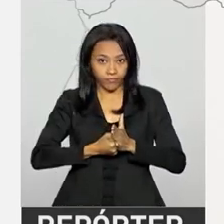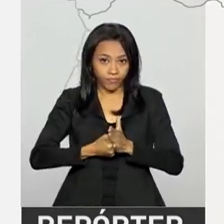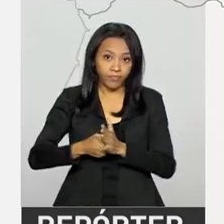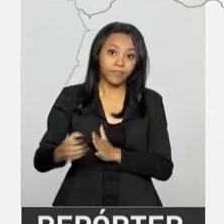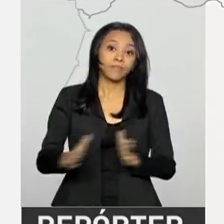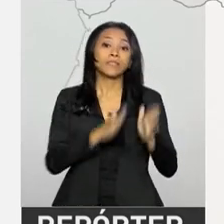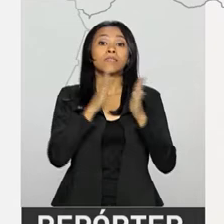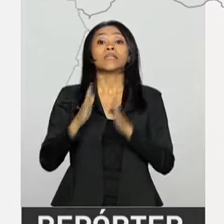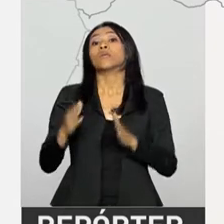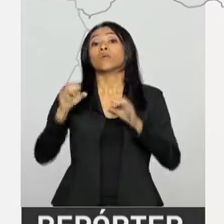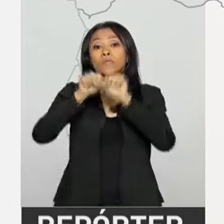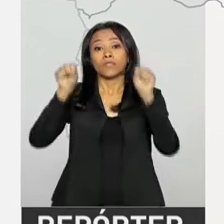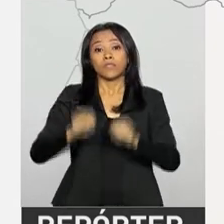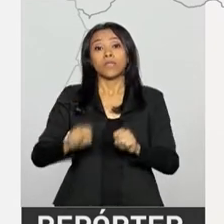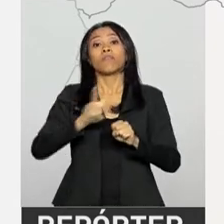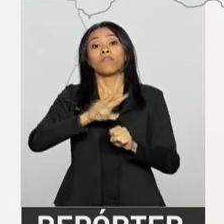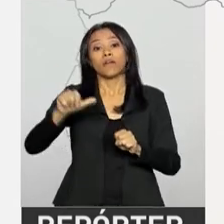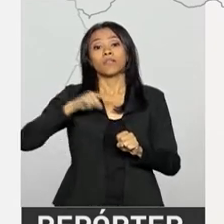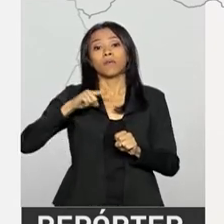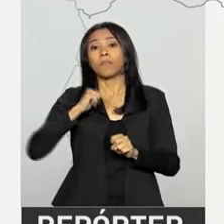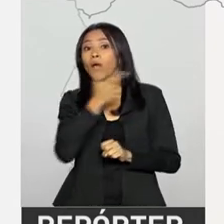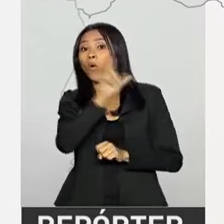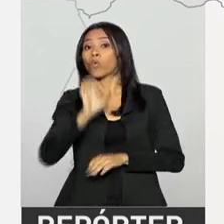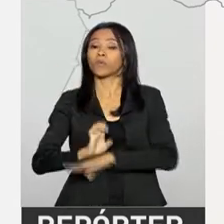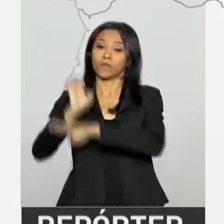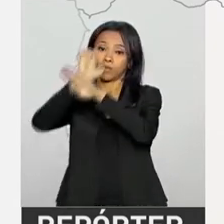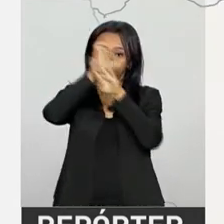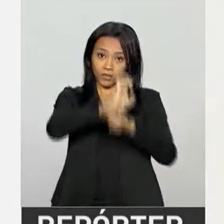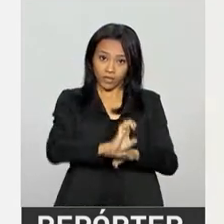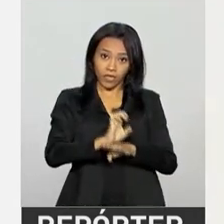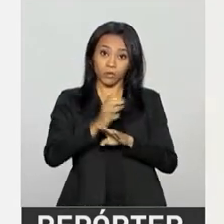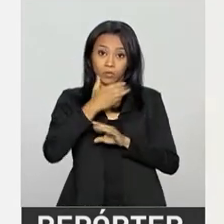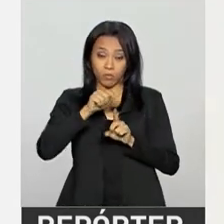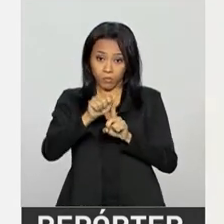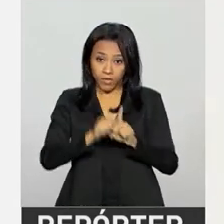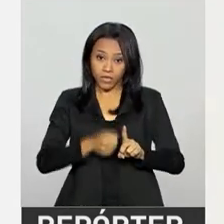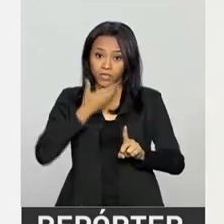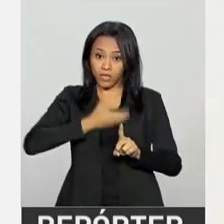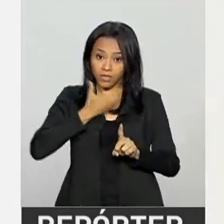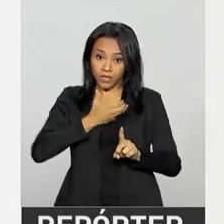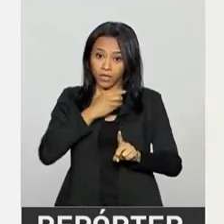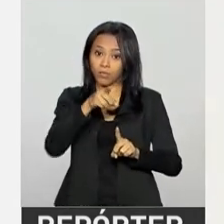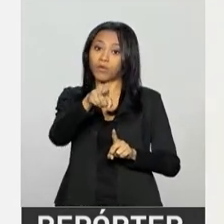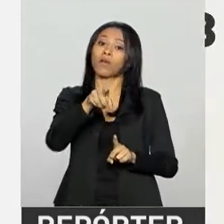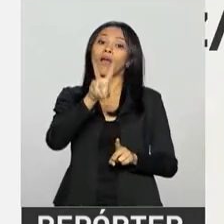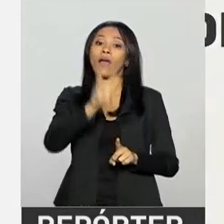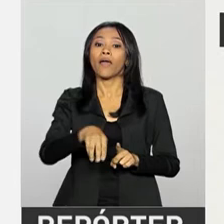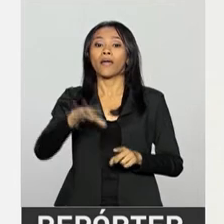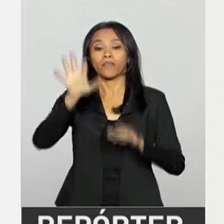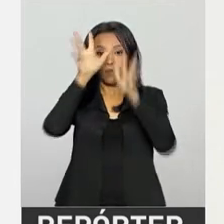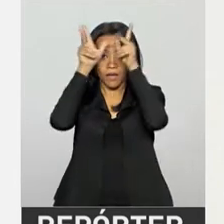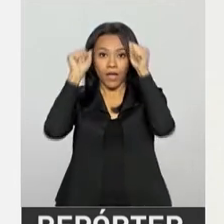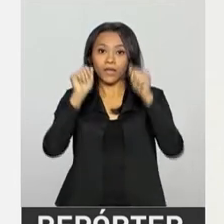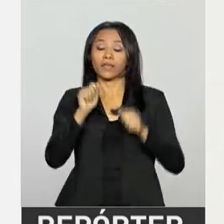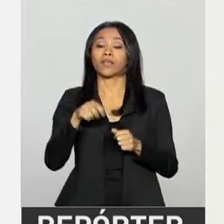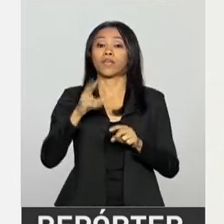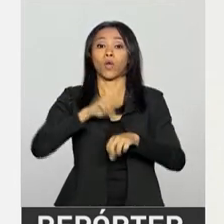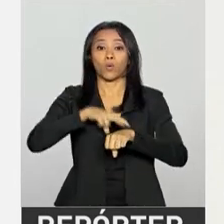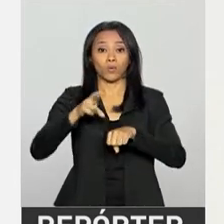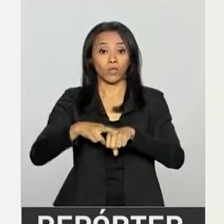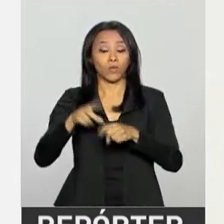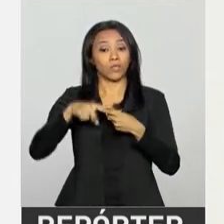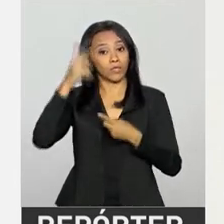O sistema também vai valer para outros estados. Em dezembro, o bloqueio acontece no Acre, Rondônia, São